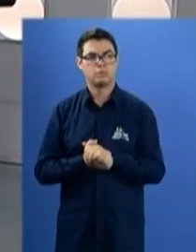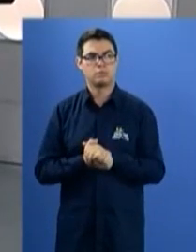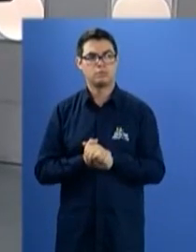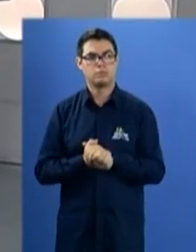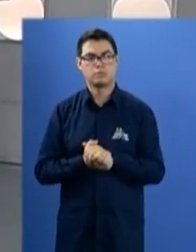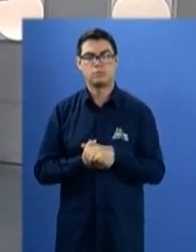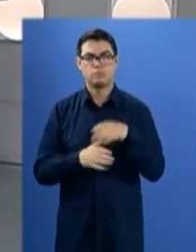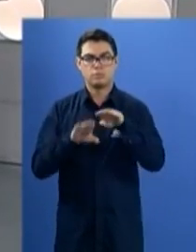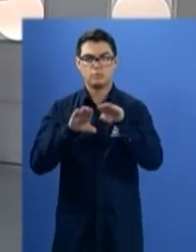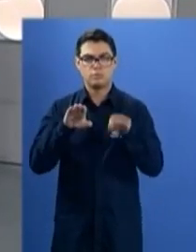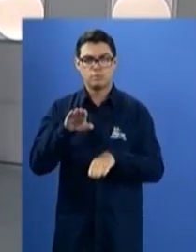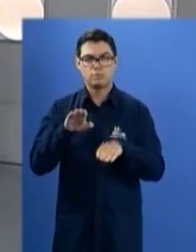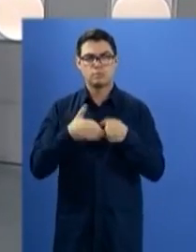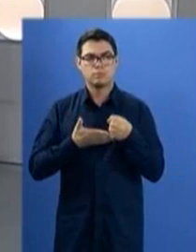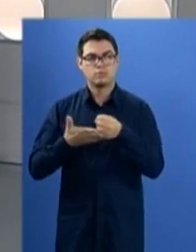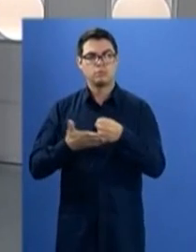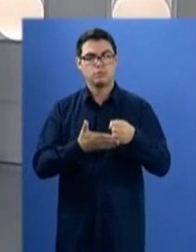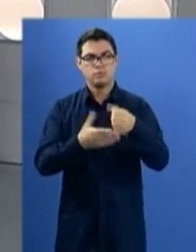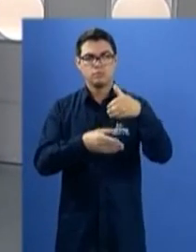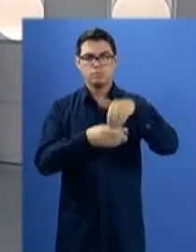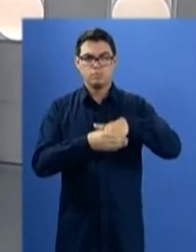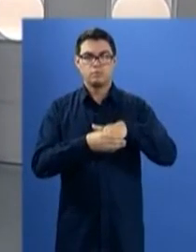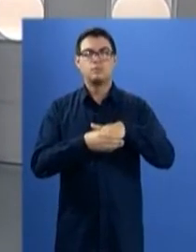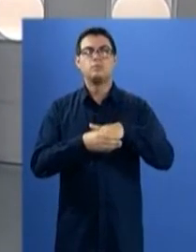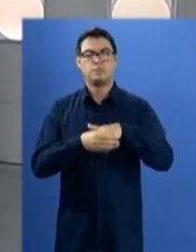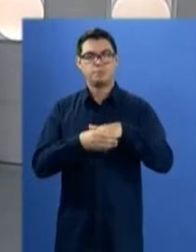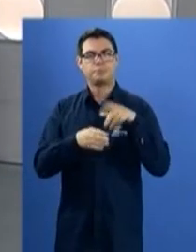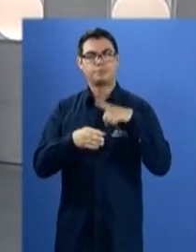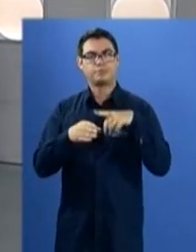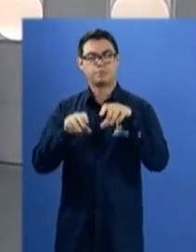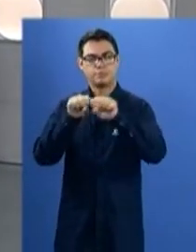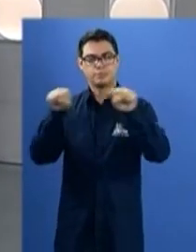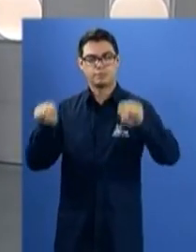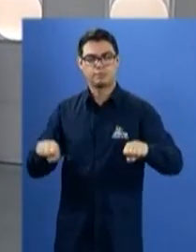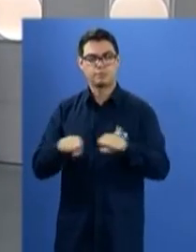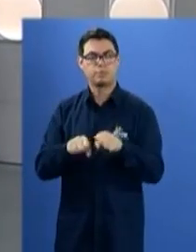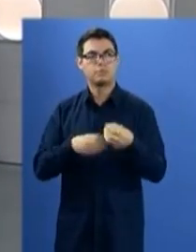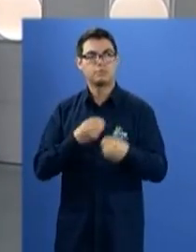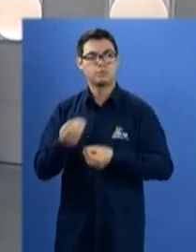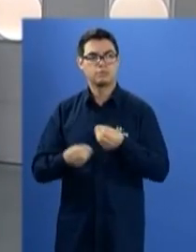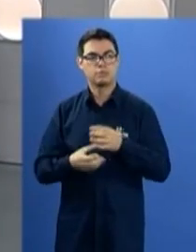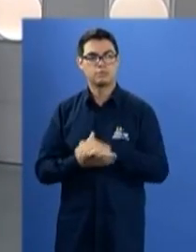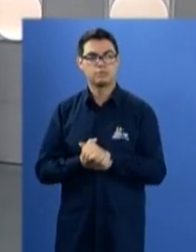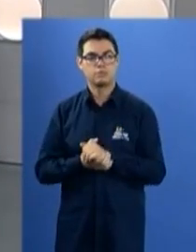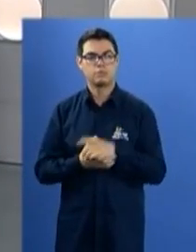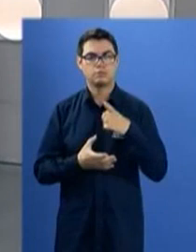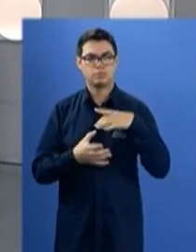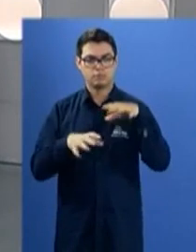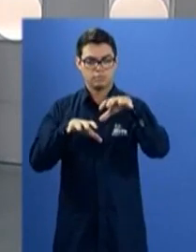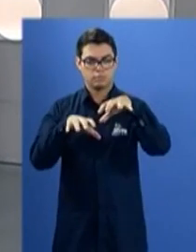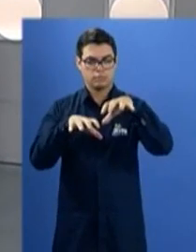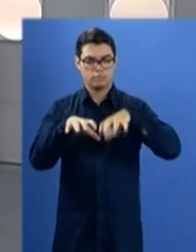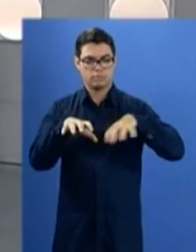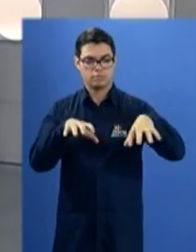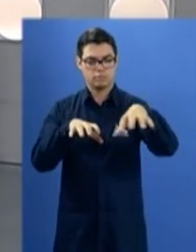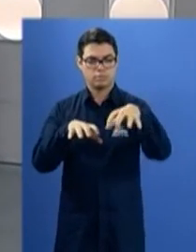Esses subsistemas de controle estão dentro deste esquema, dentro de ambientes